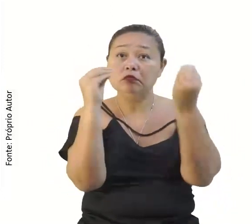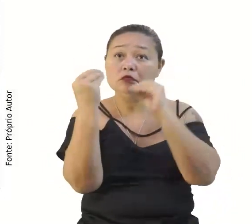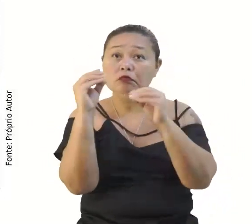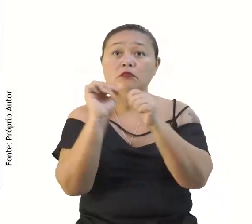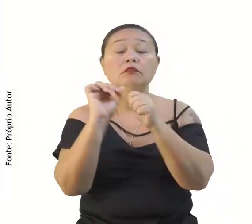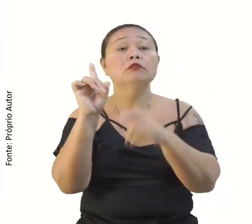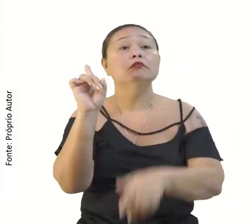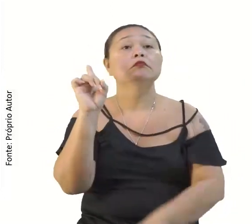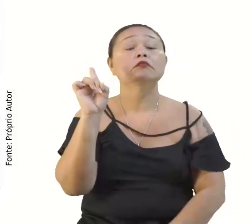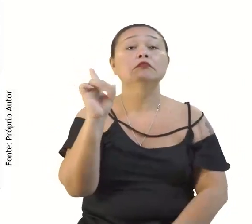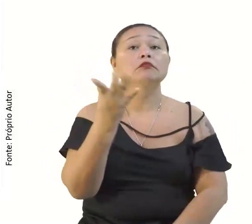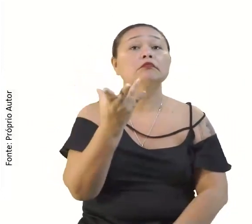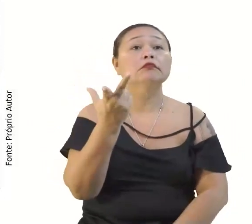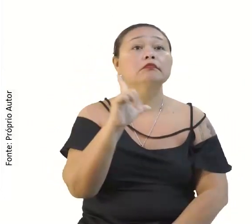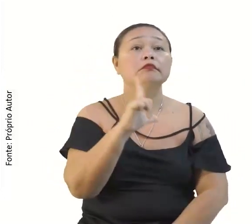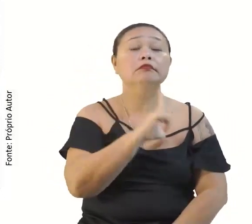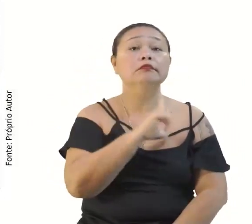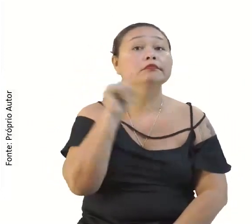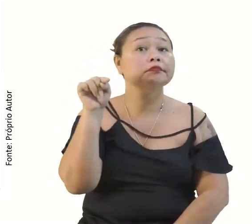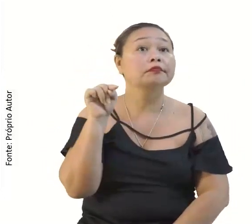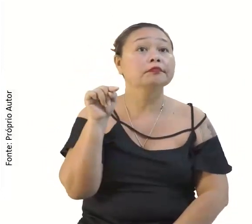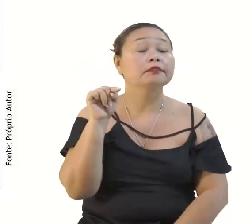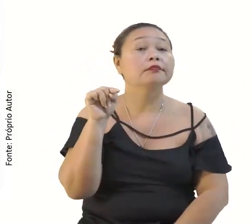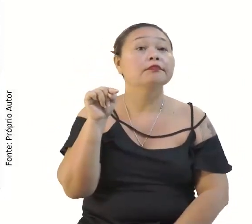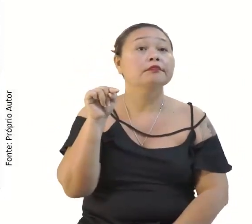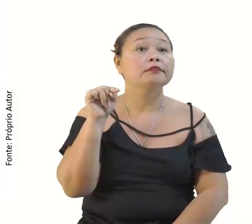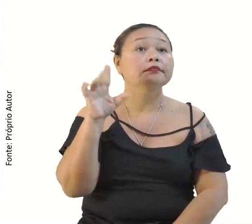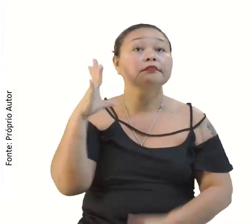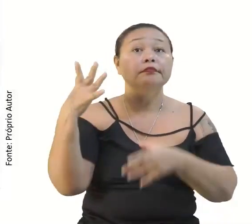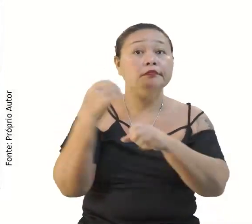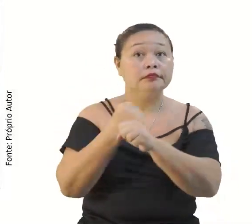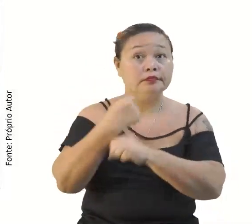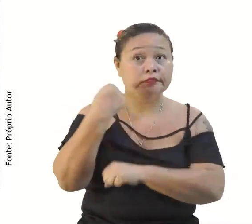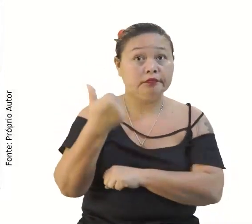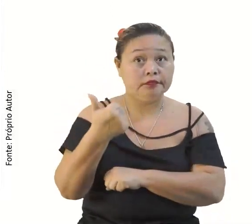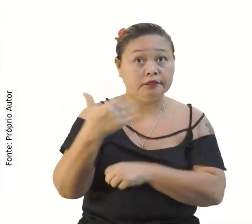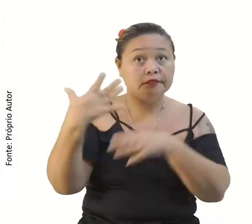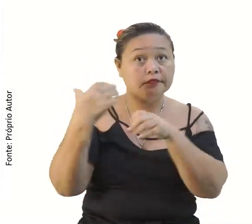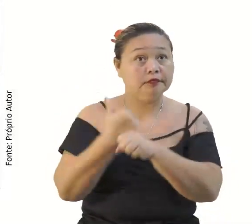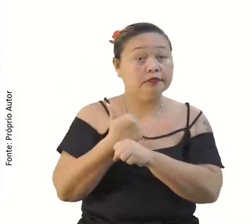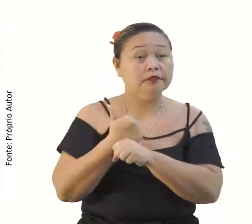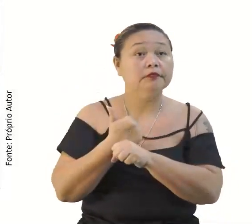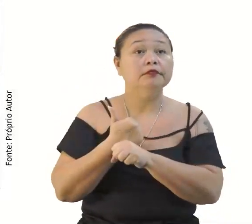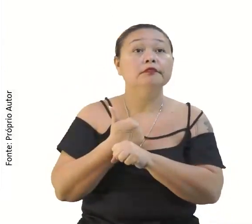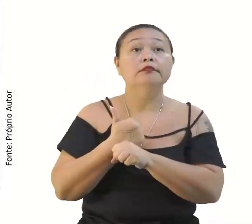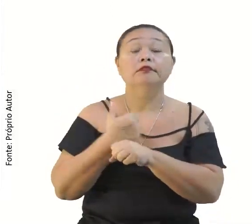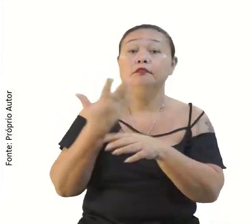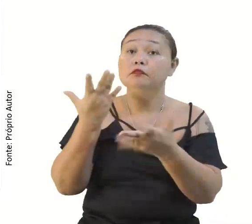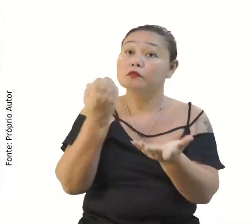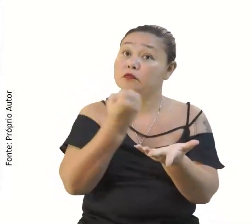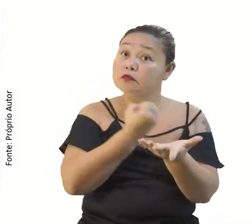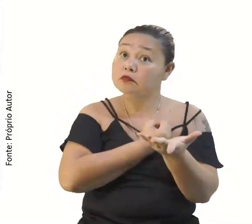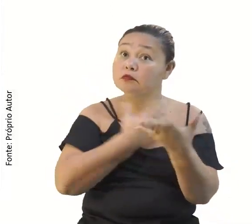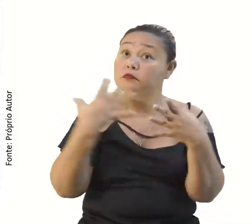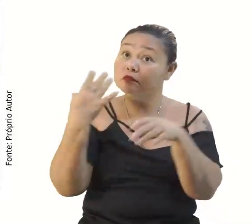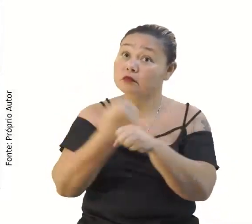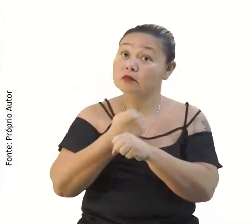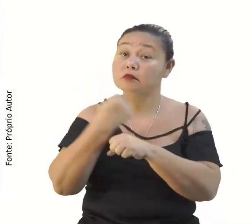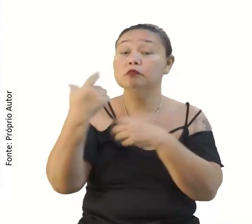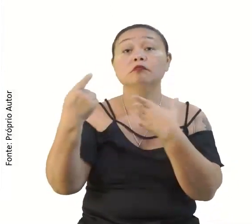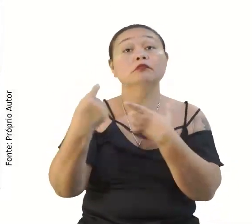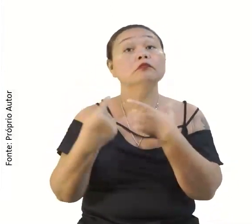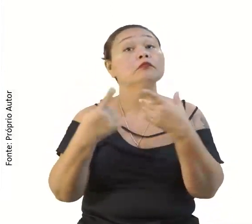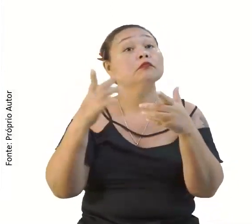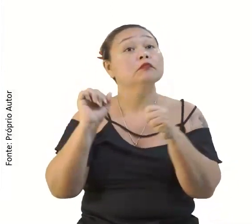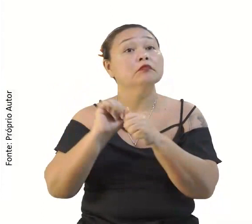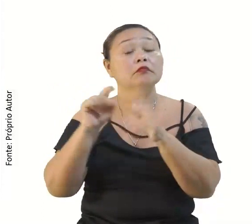a nossa situação era somar 1, né? Isso, só somar 1. Pega o valor e soma 1. Pega o valor e soma 1.